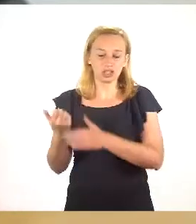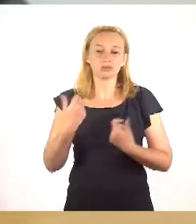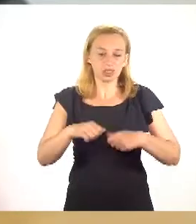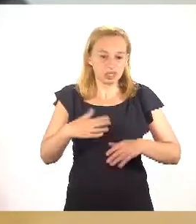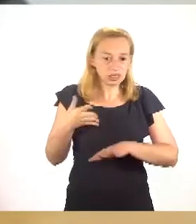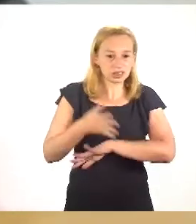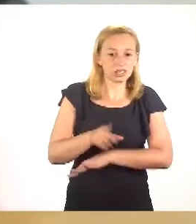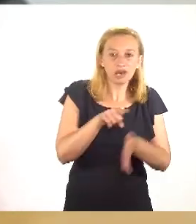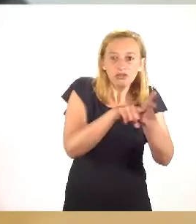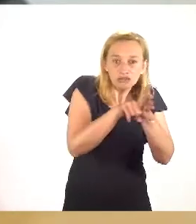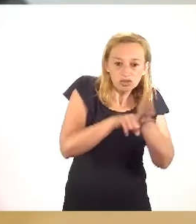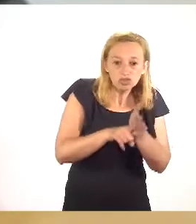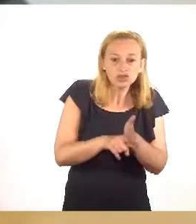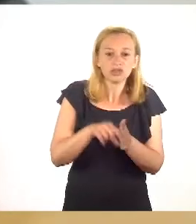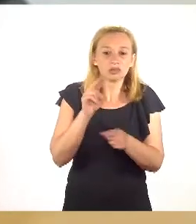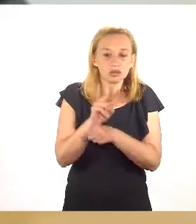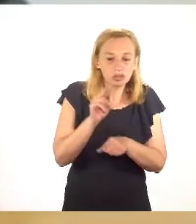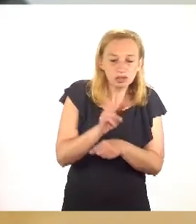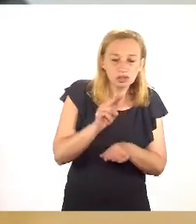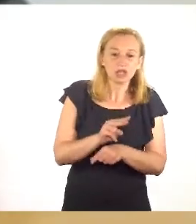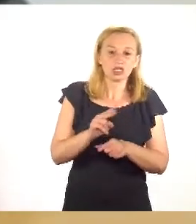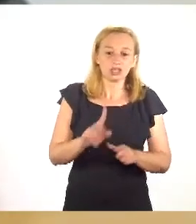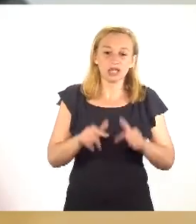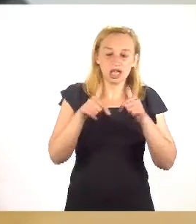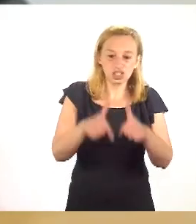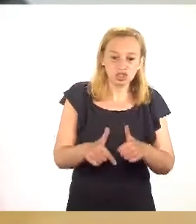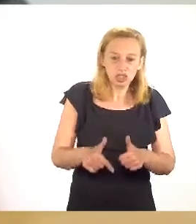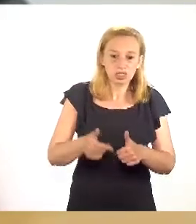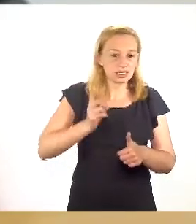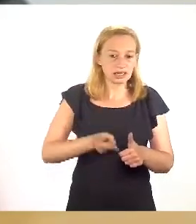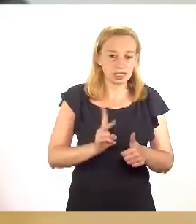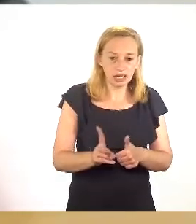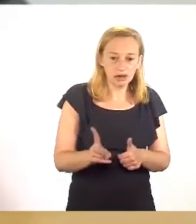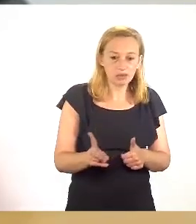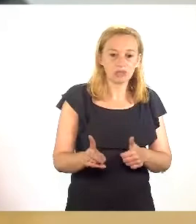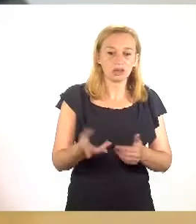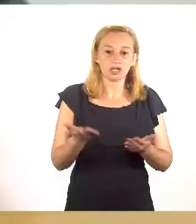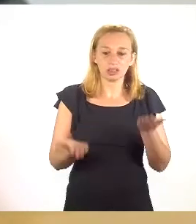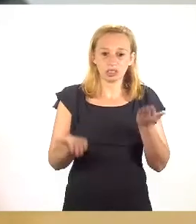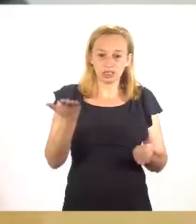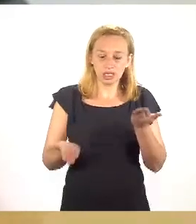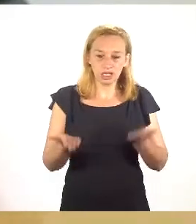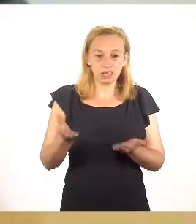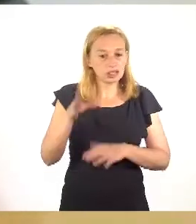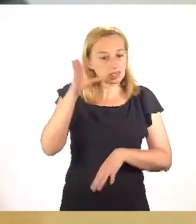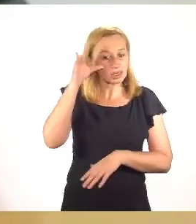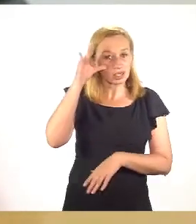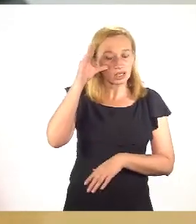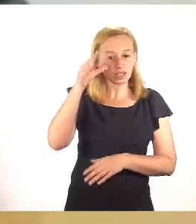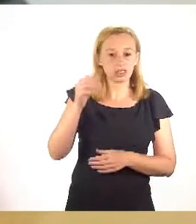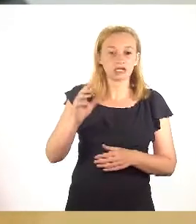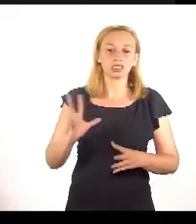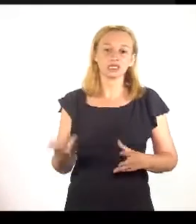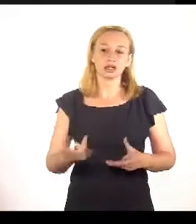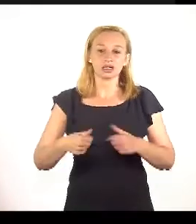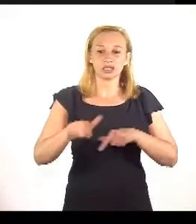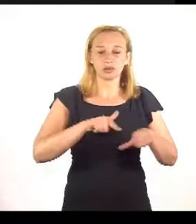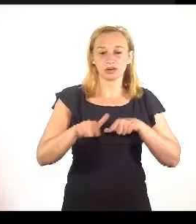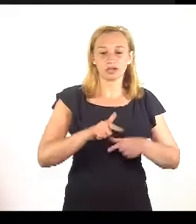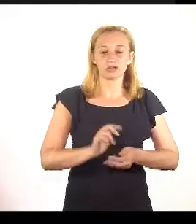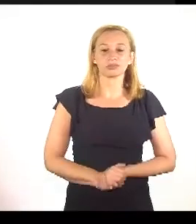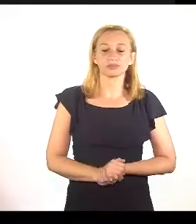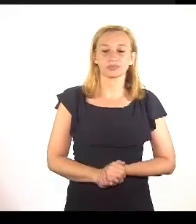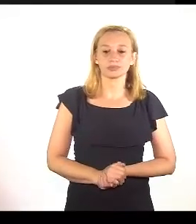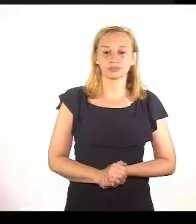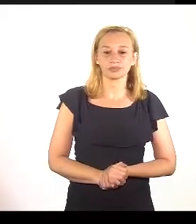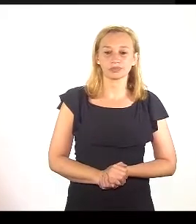que fiscalizar e tem que ser proativa de uma maneira que a gente equilibre os interesses e tenha a prestação de serviço adequada. Ok. Agora